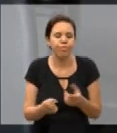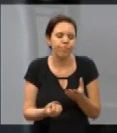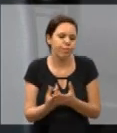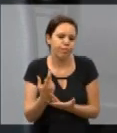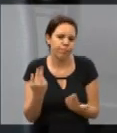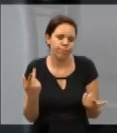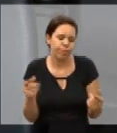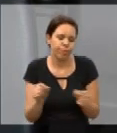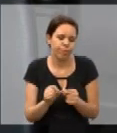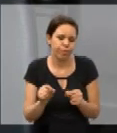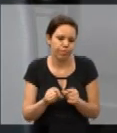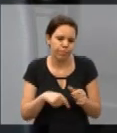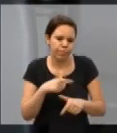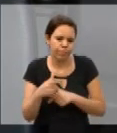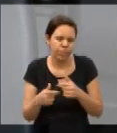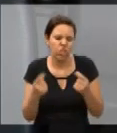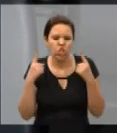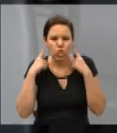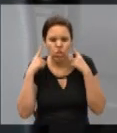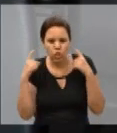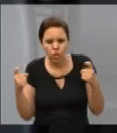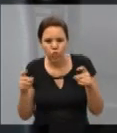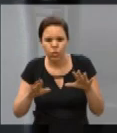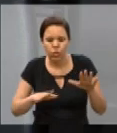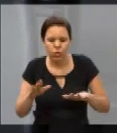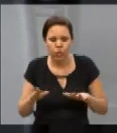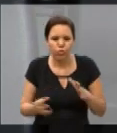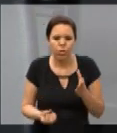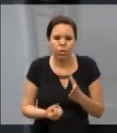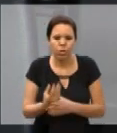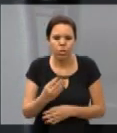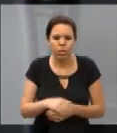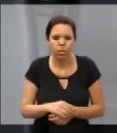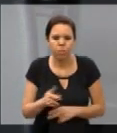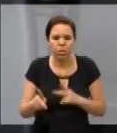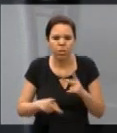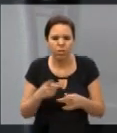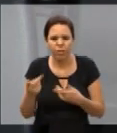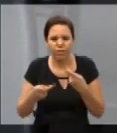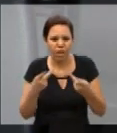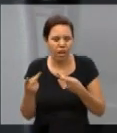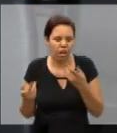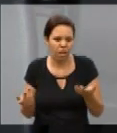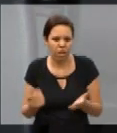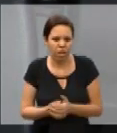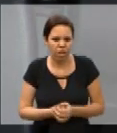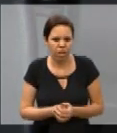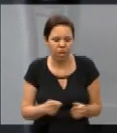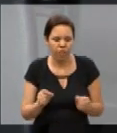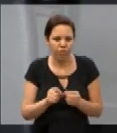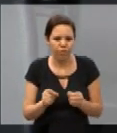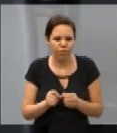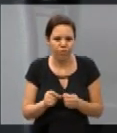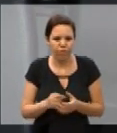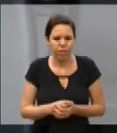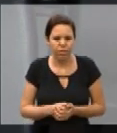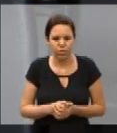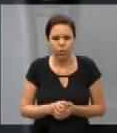parte com essa coisa do som, que às vezes pode vazar, ou pessoas falando. A gente fez uma cena